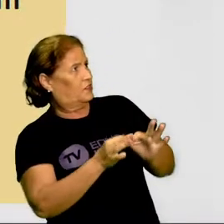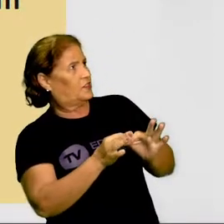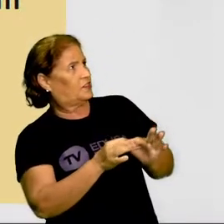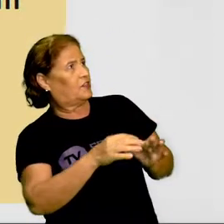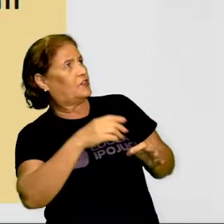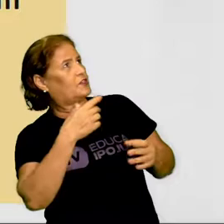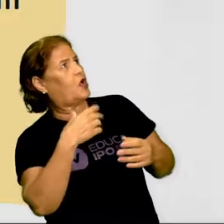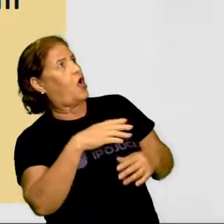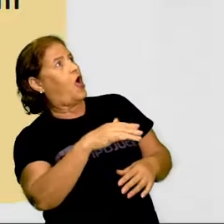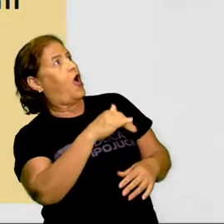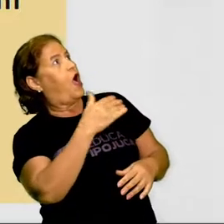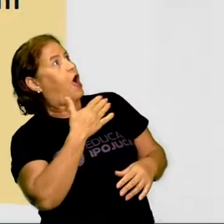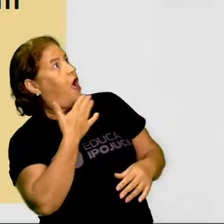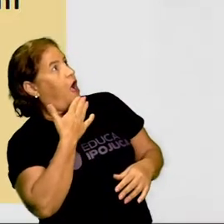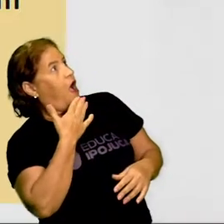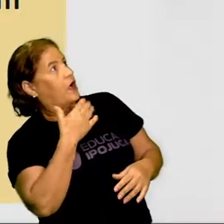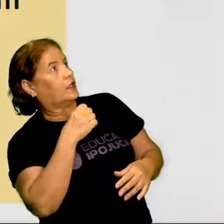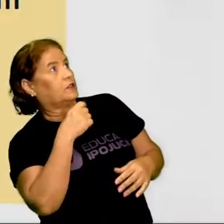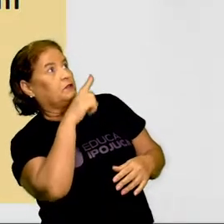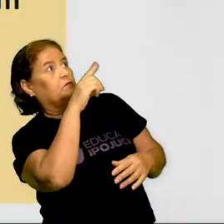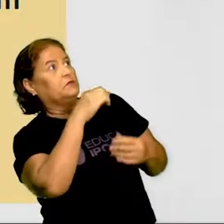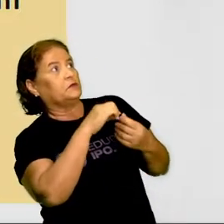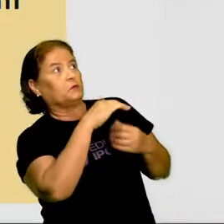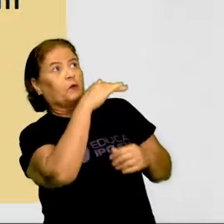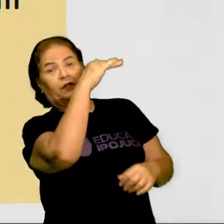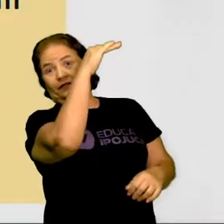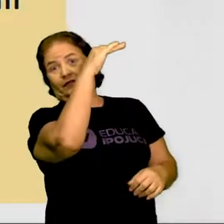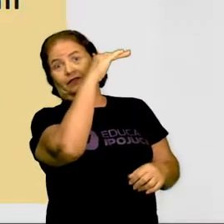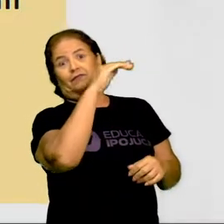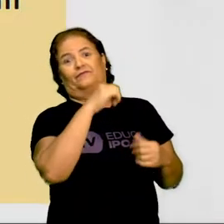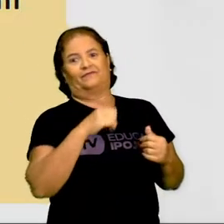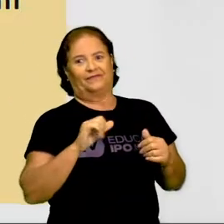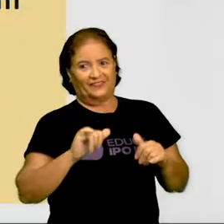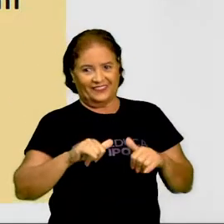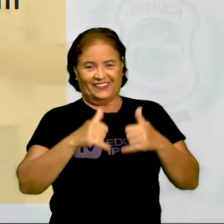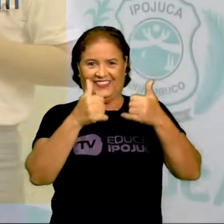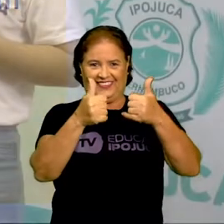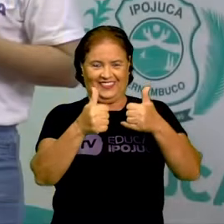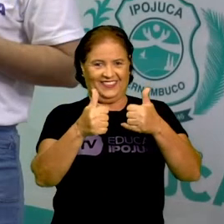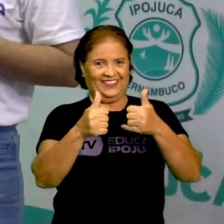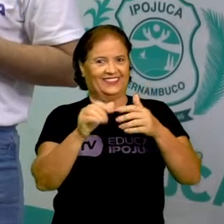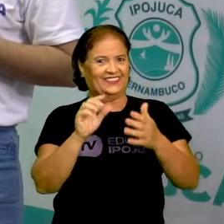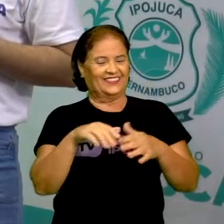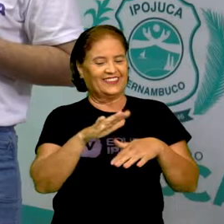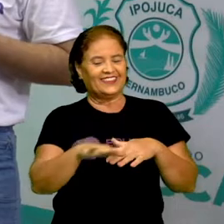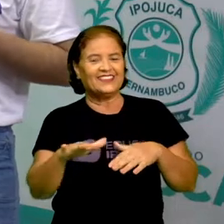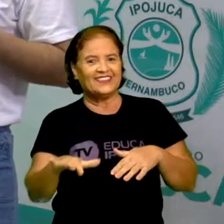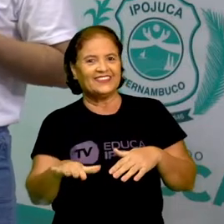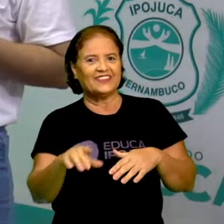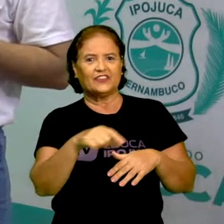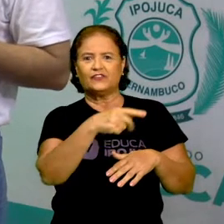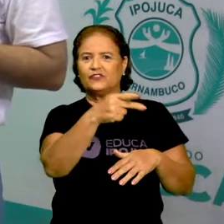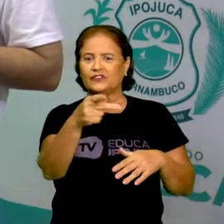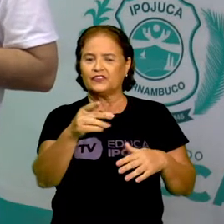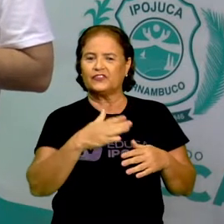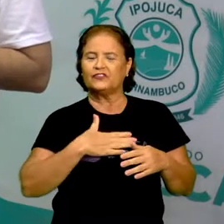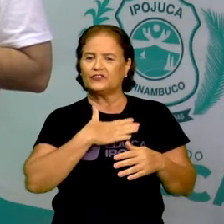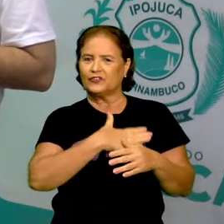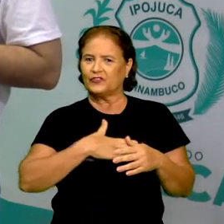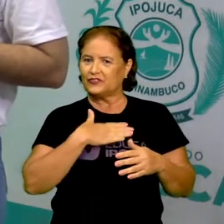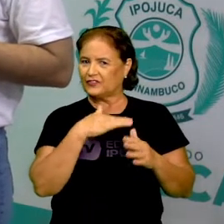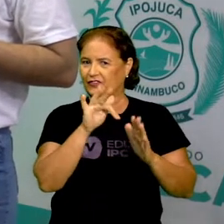minha nossa, que grandão. Legal, né, crianças? Vocês gostaram desse texto? Muito